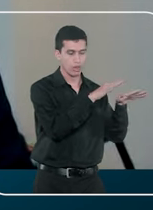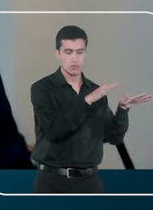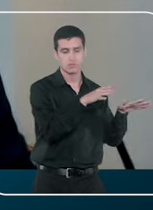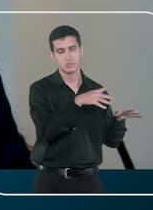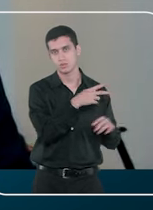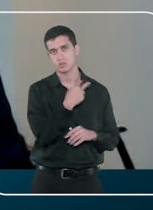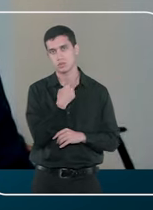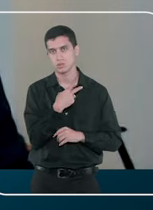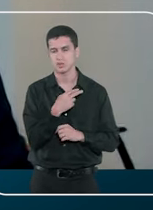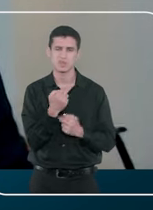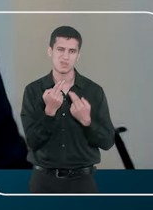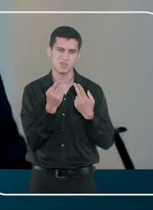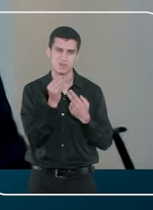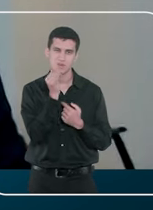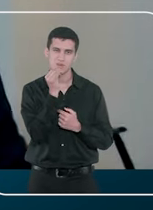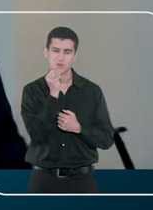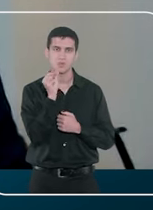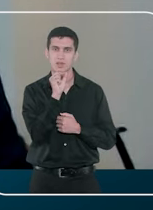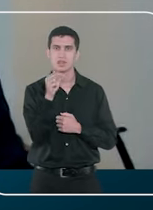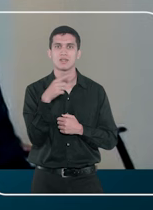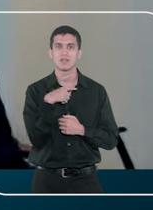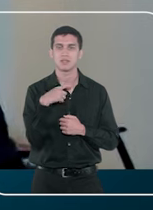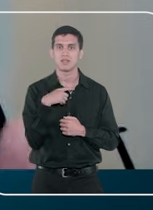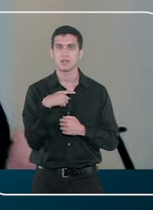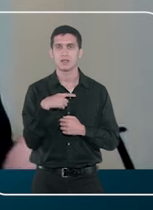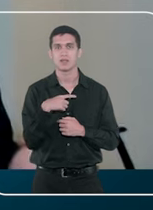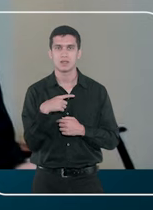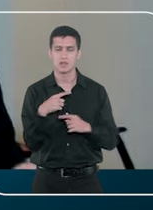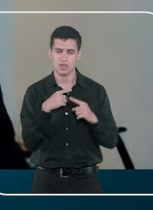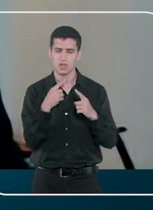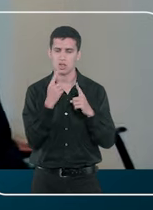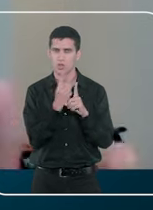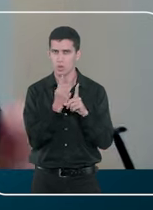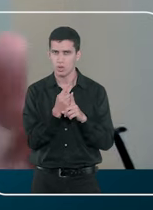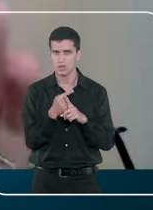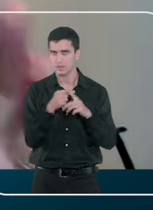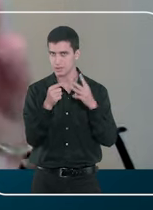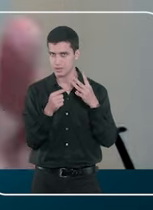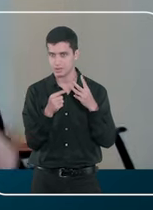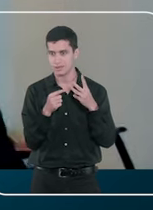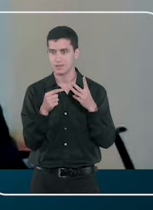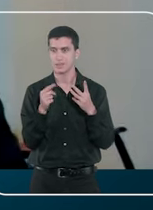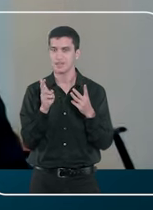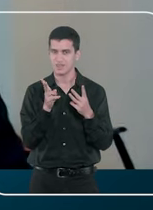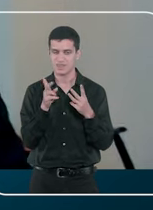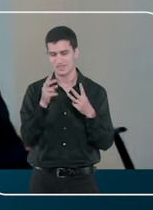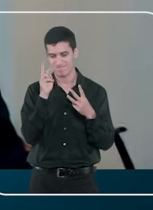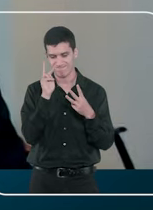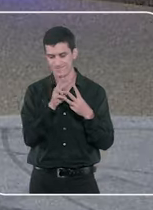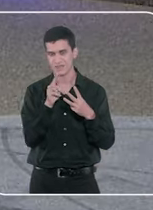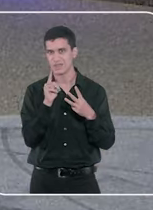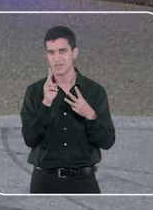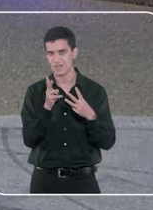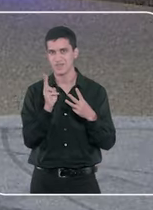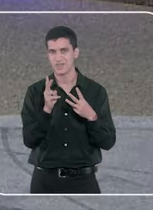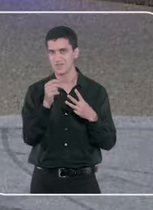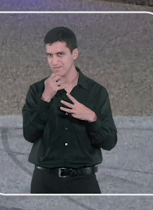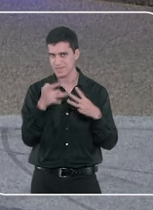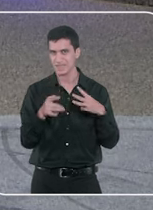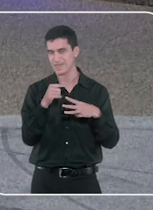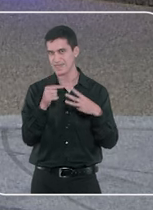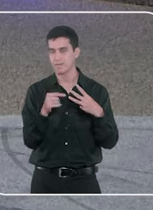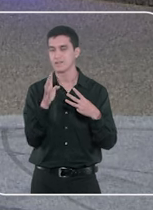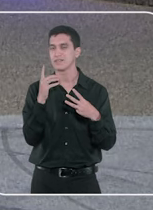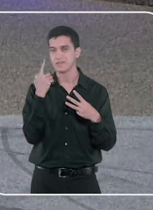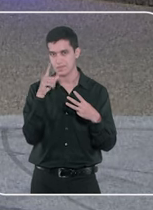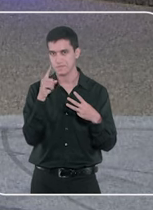com você mais ou menos o que seria uma gradação de três. Aliás, toda hora estou falando de três, né? Estou com um número obcecado aqui na minha cabeça. Mas vamos